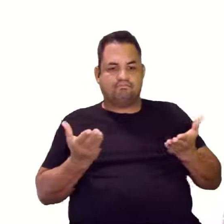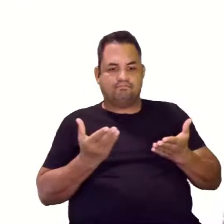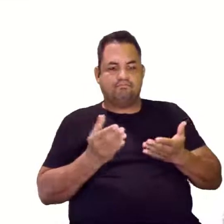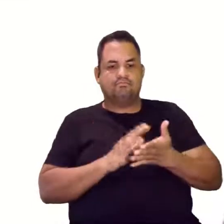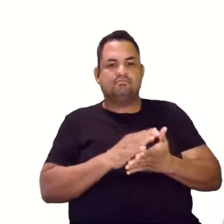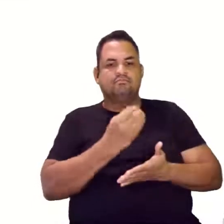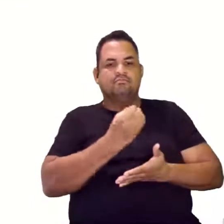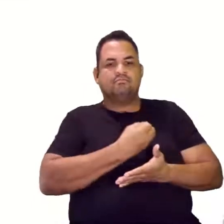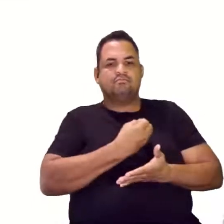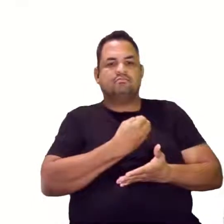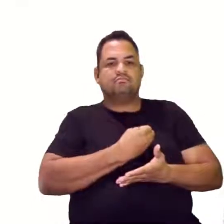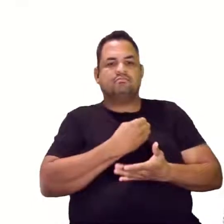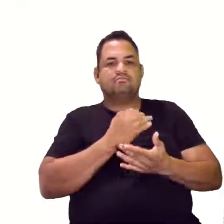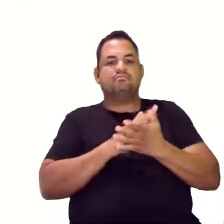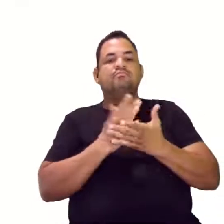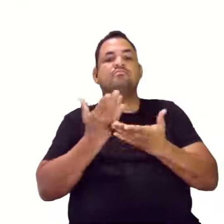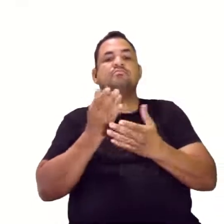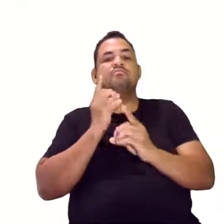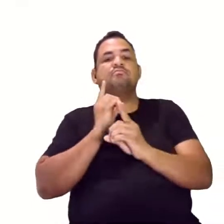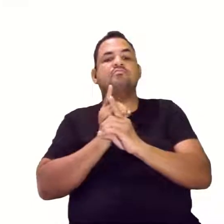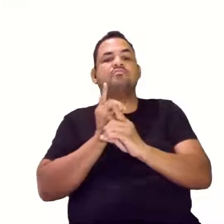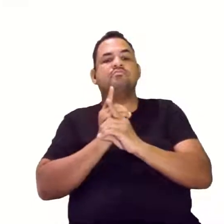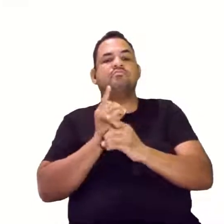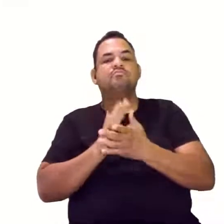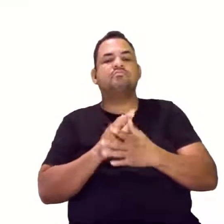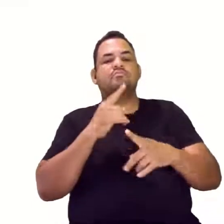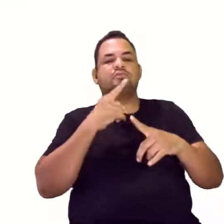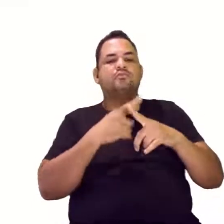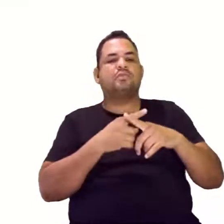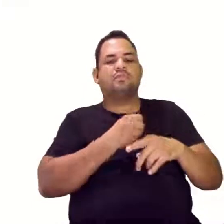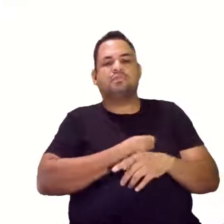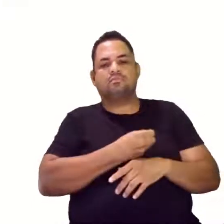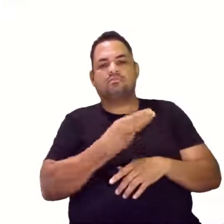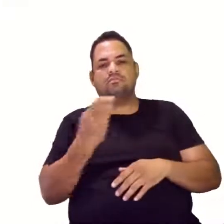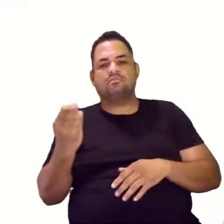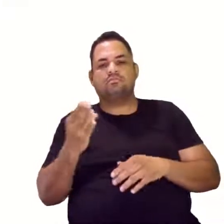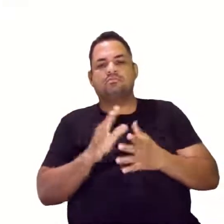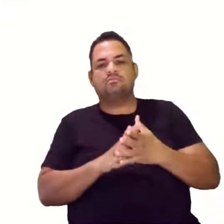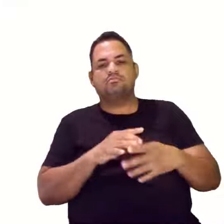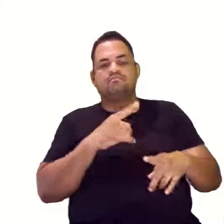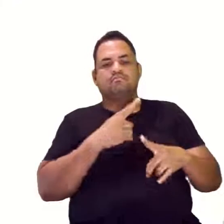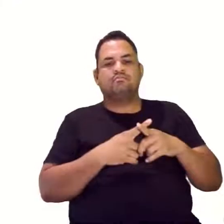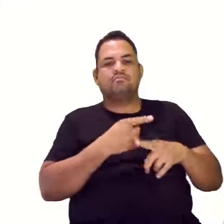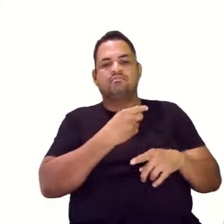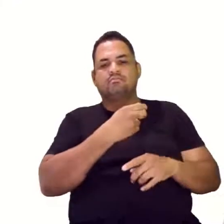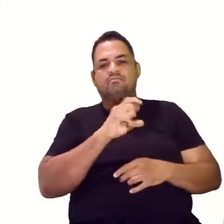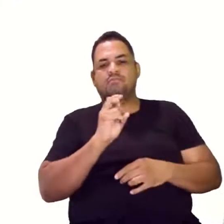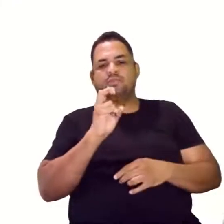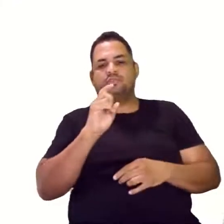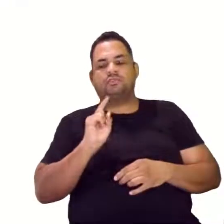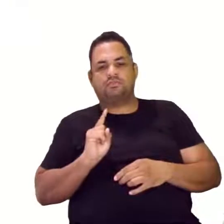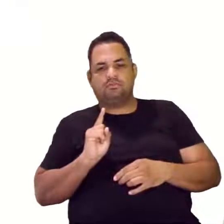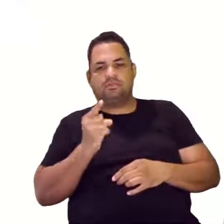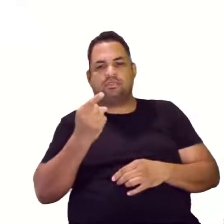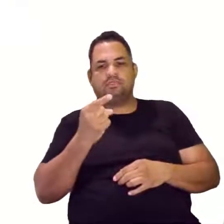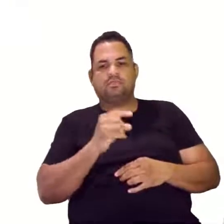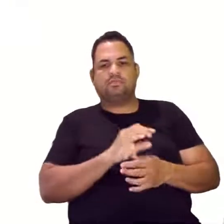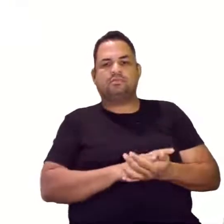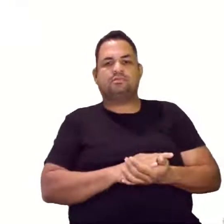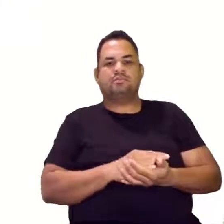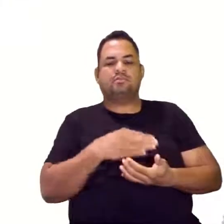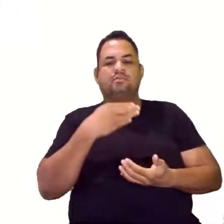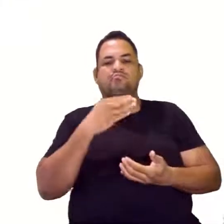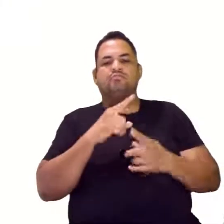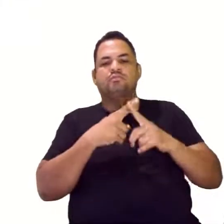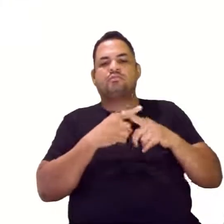esses valorizinhos que a gente achou aqui tem que multiplicar pelas quantidades, né? No caso, esse aqui tem que multiplicar pelo 5.000, que é esse. Esse aqui